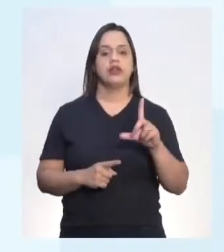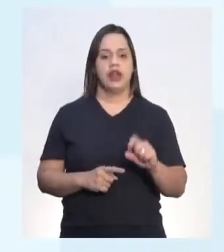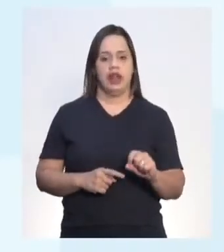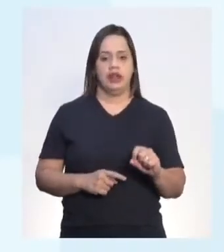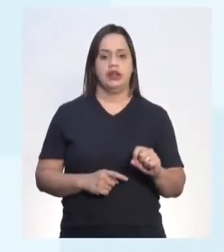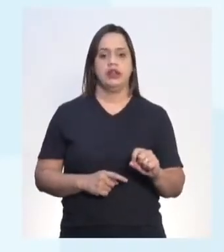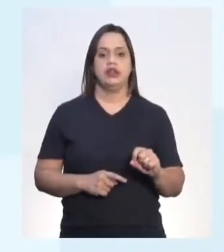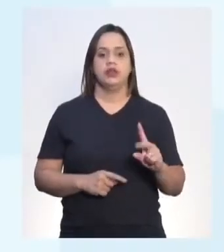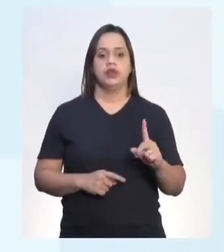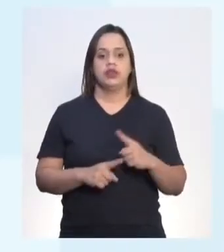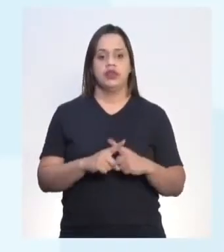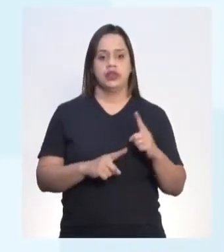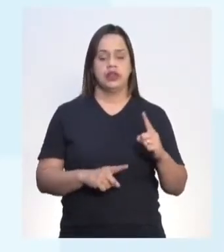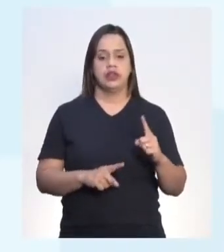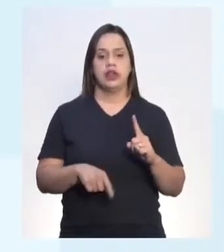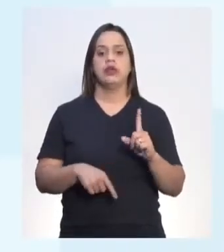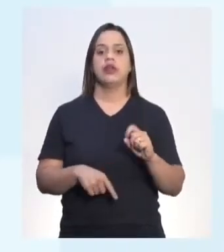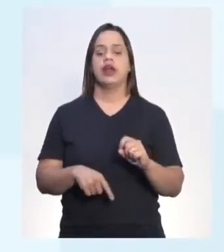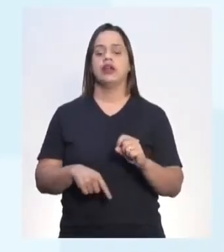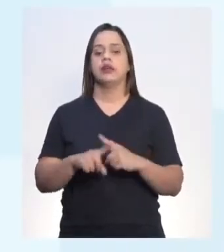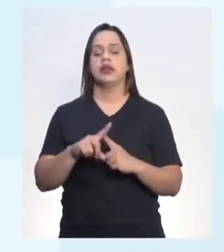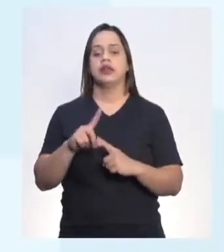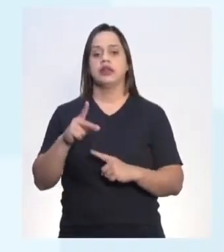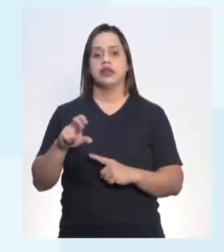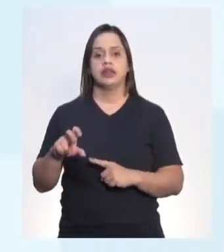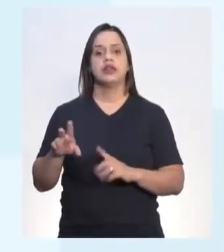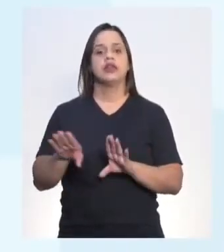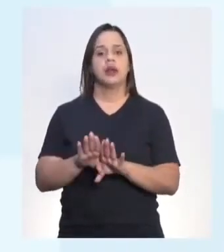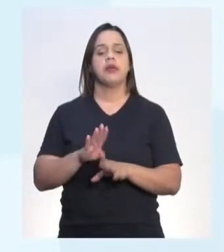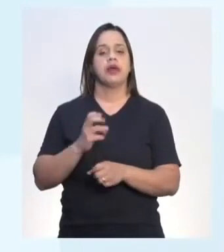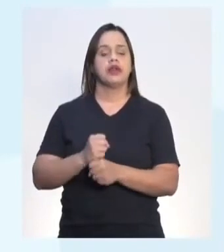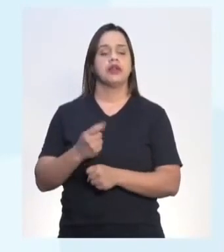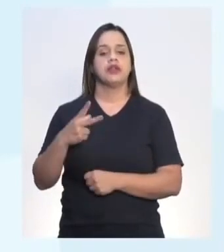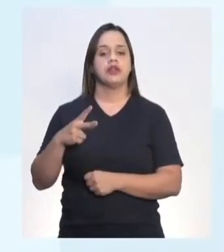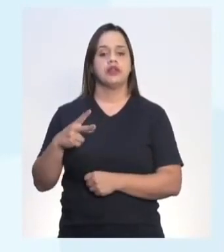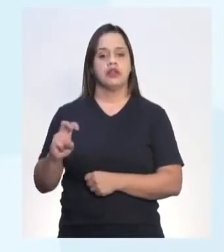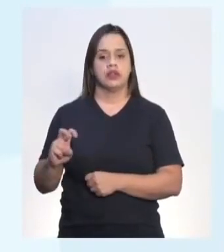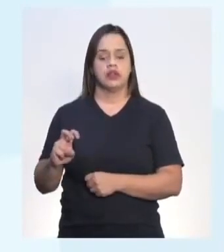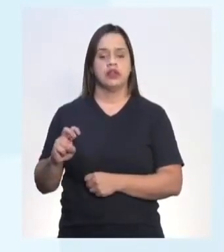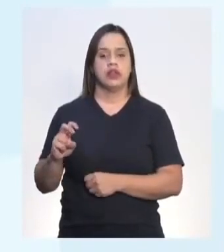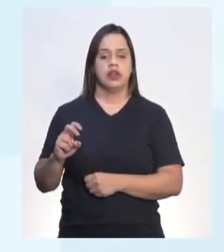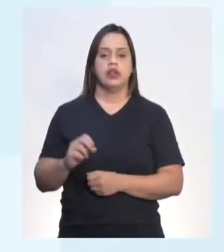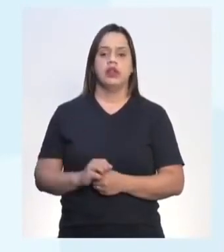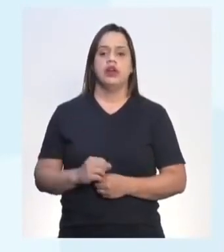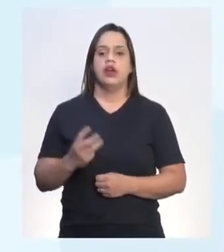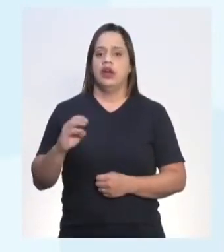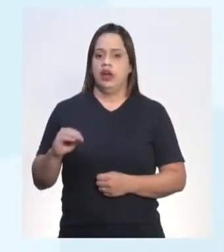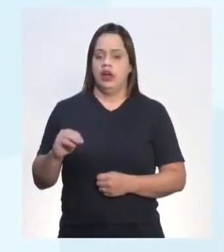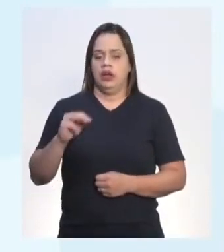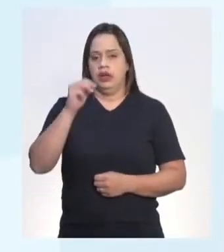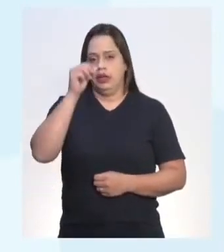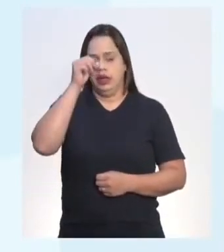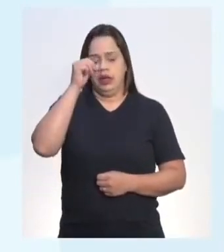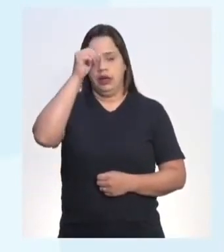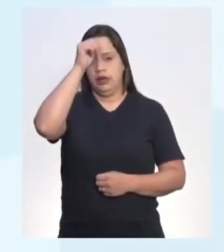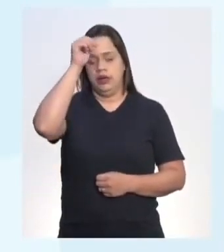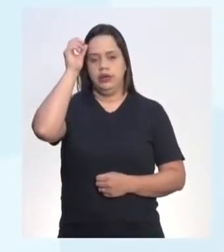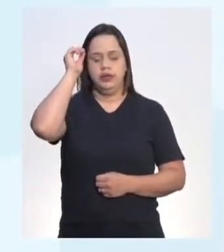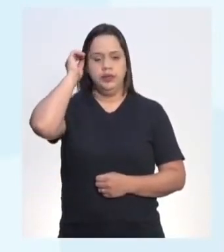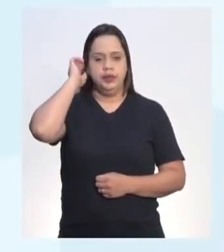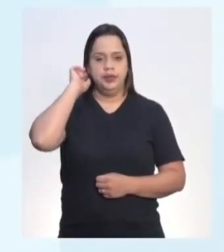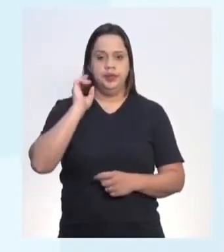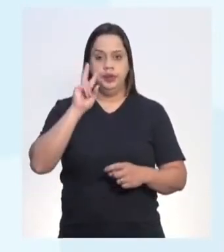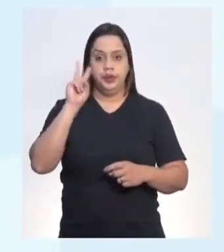10. E 10 mais 15 também dá para fazer de cabeça, dá 25 centímetros. Então, pelo